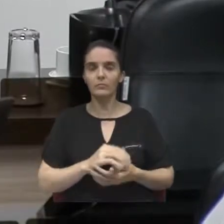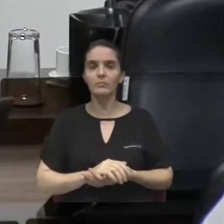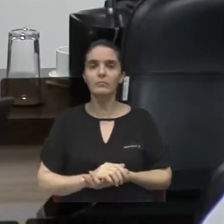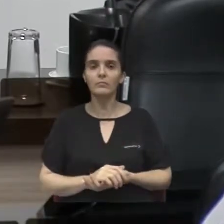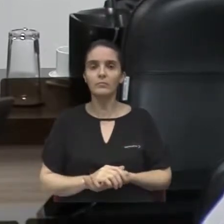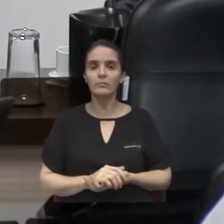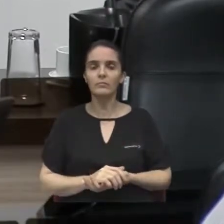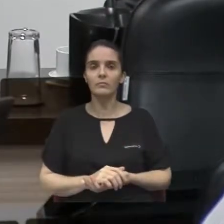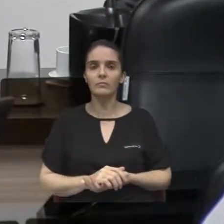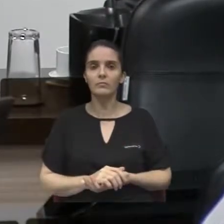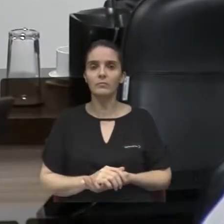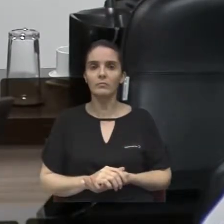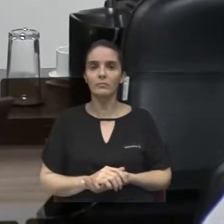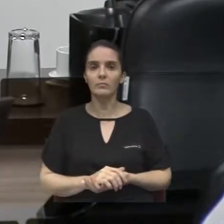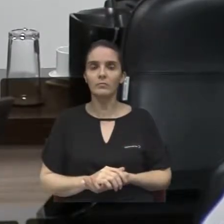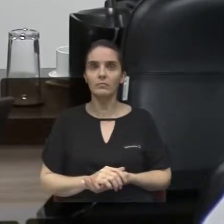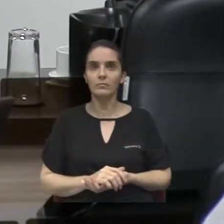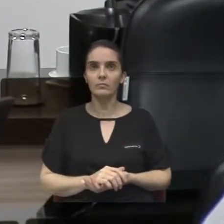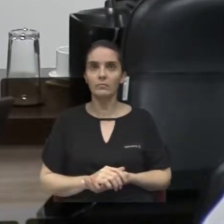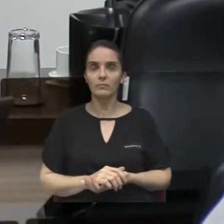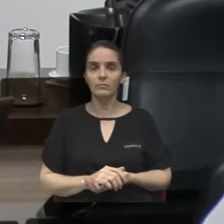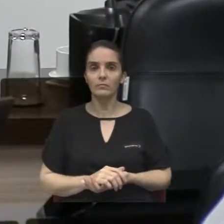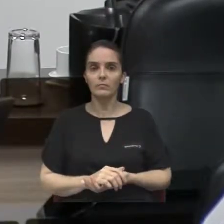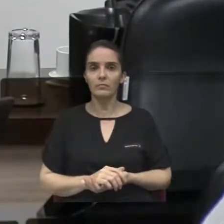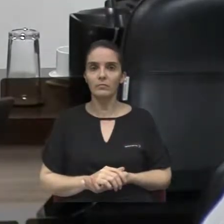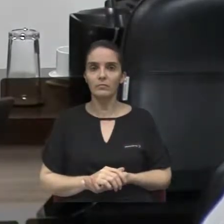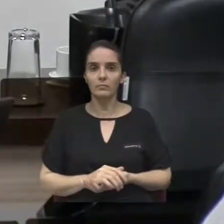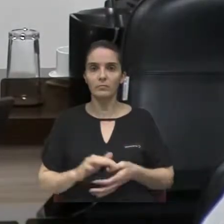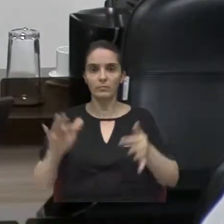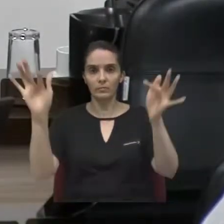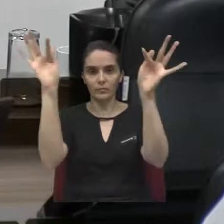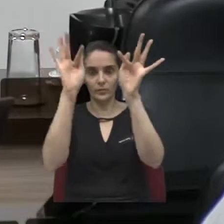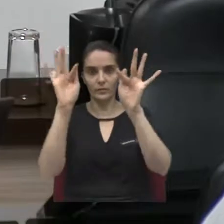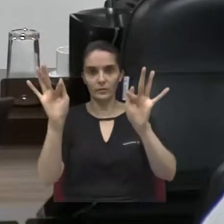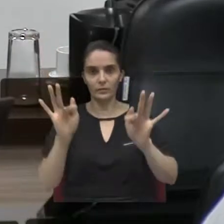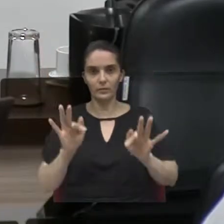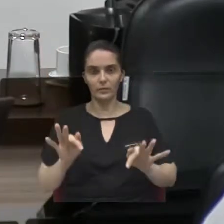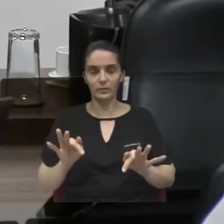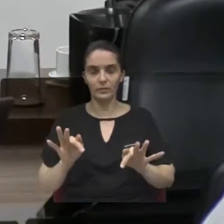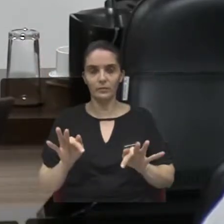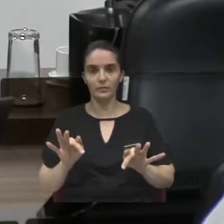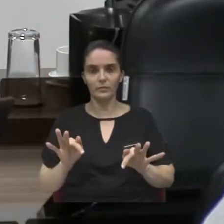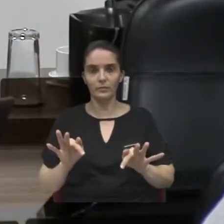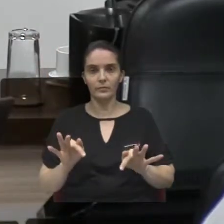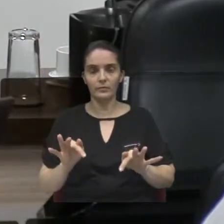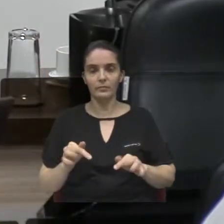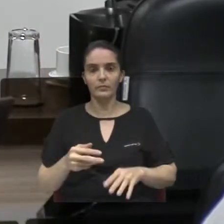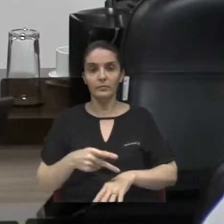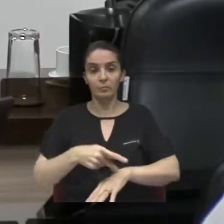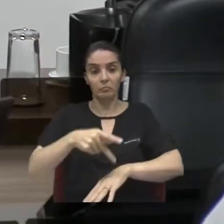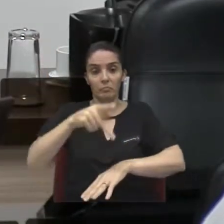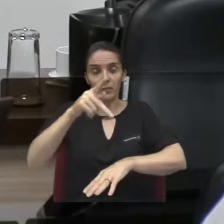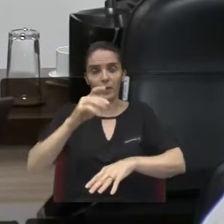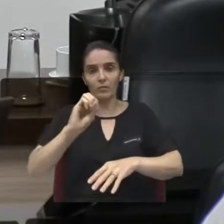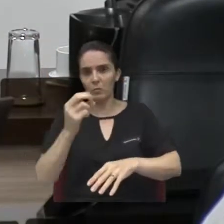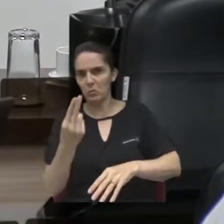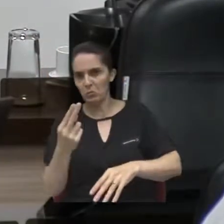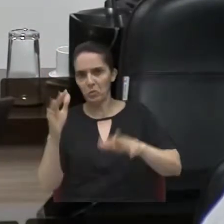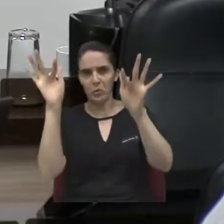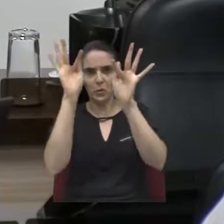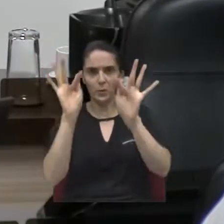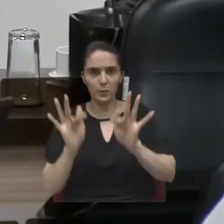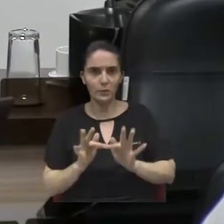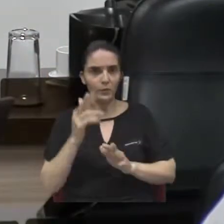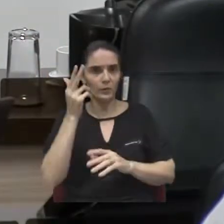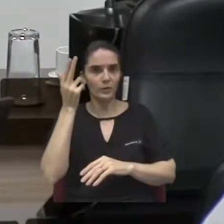primeiramente, desejar uma feliz e santa Páscoa a todos os vereadores, a todos que nos acompanham, né, que